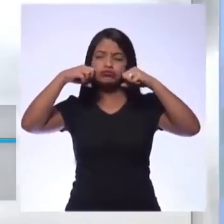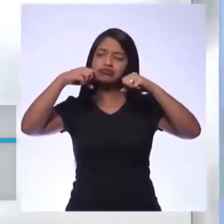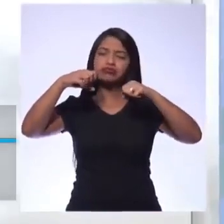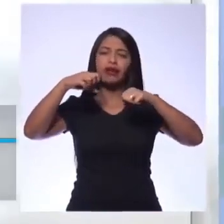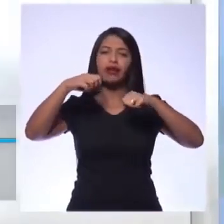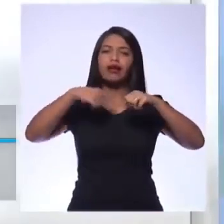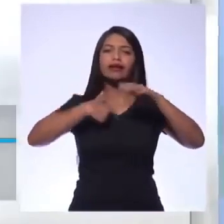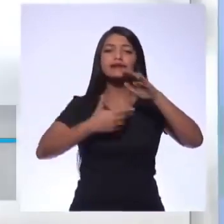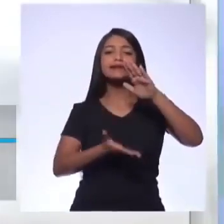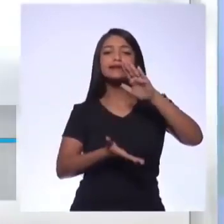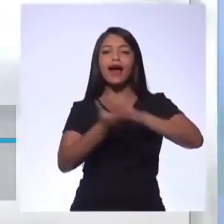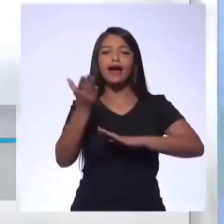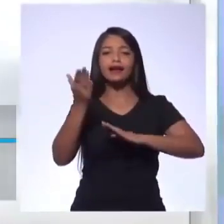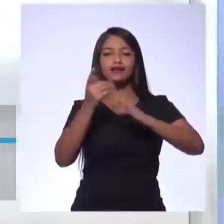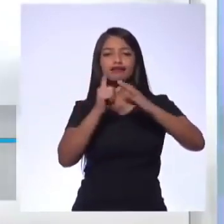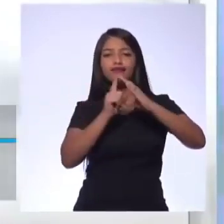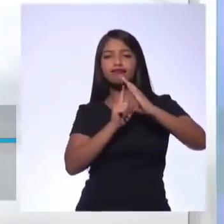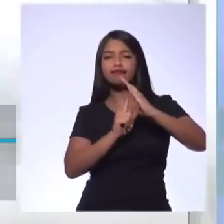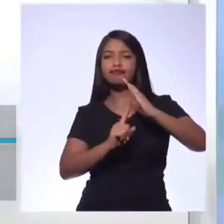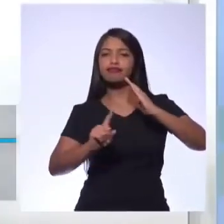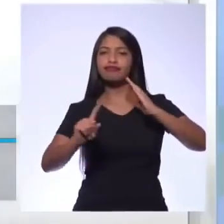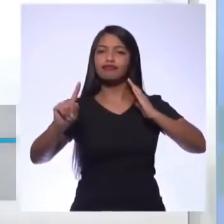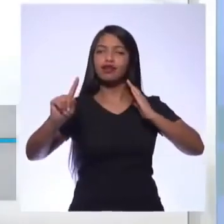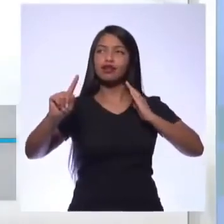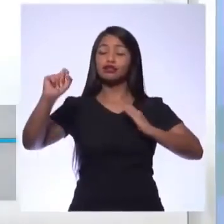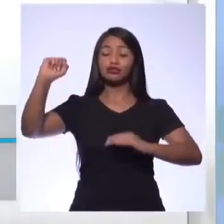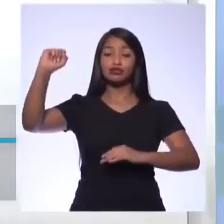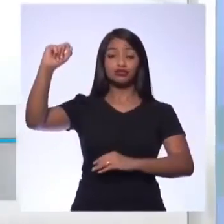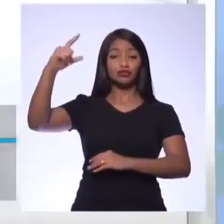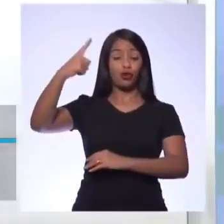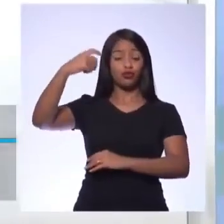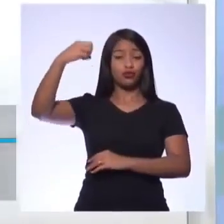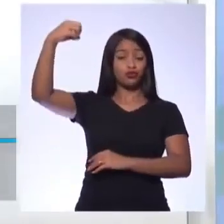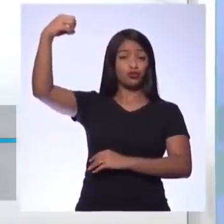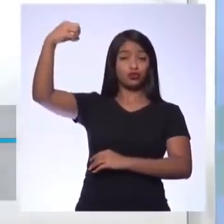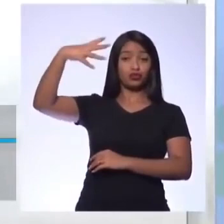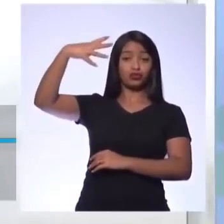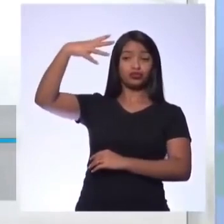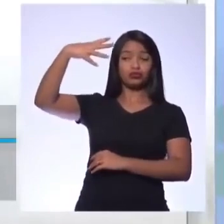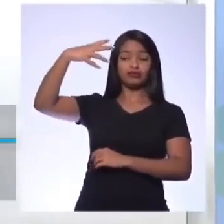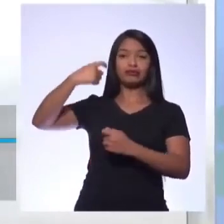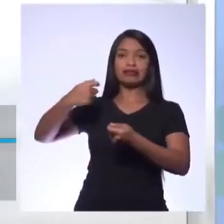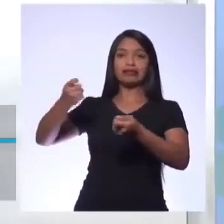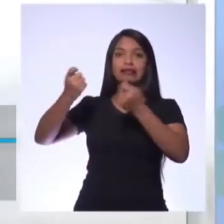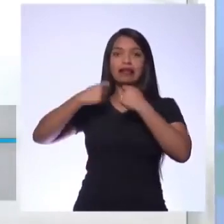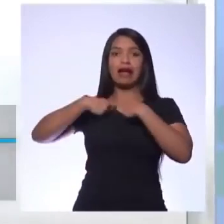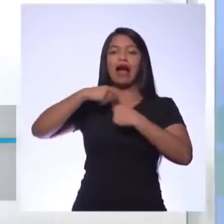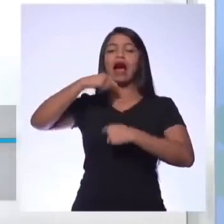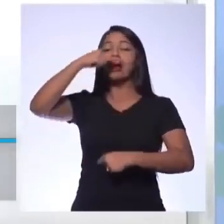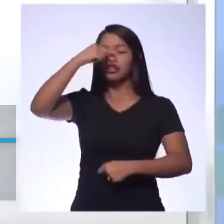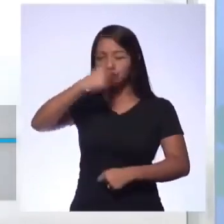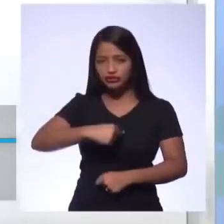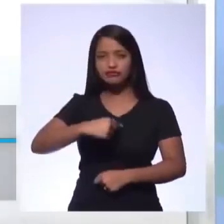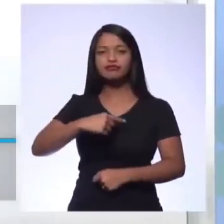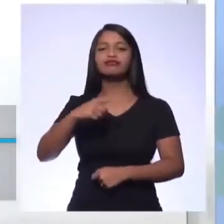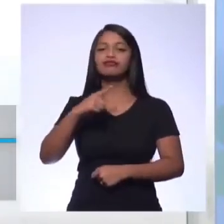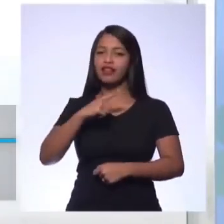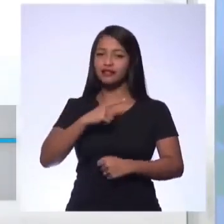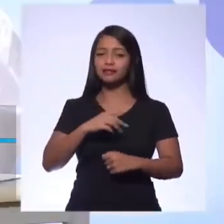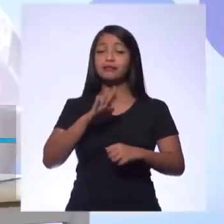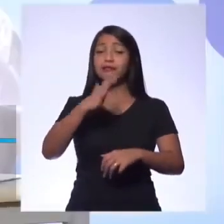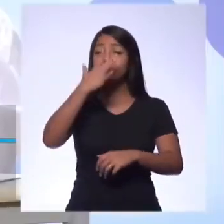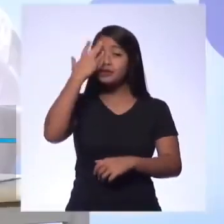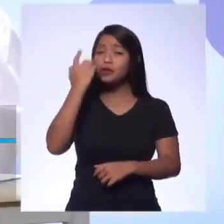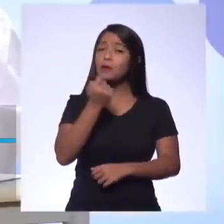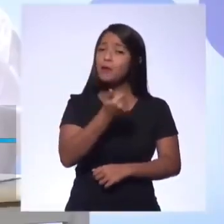ambiente claro, que tem muita claridade, sobretudo a luz do sol, espirrar, mas são poucas pessoas que têm essa sensação, sabia,